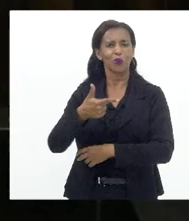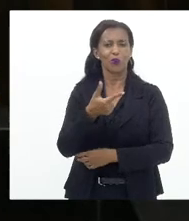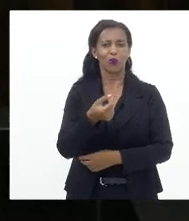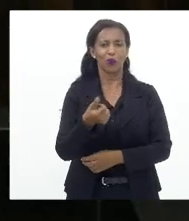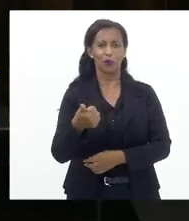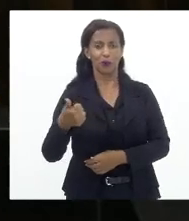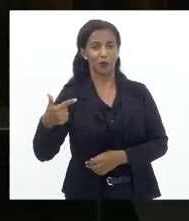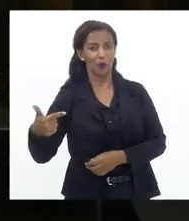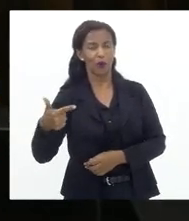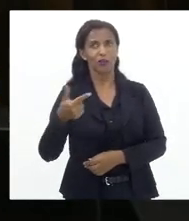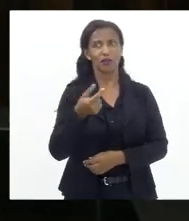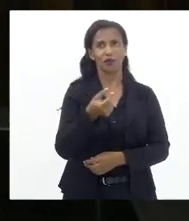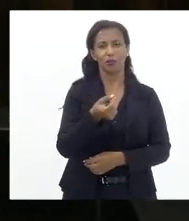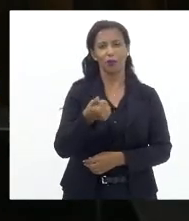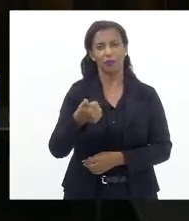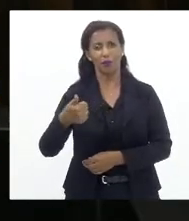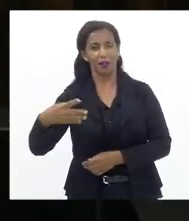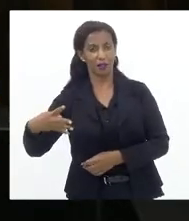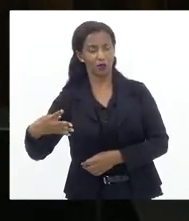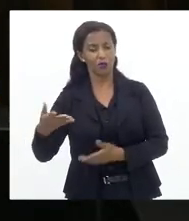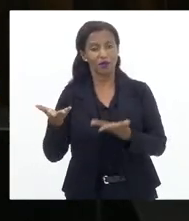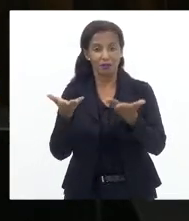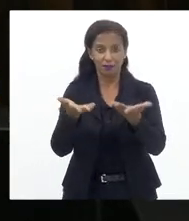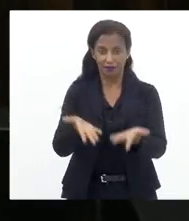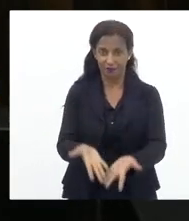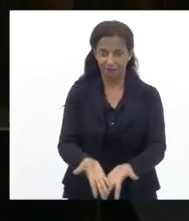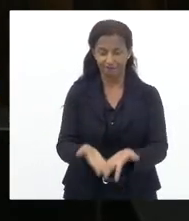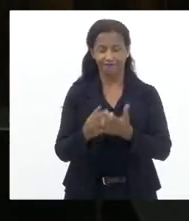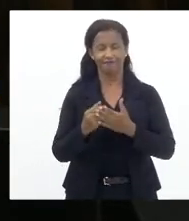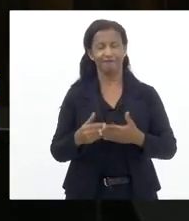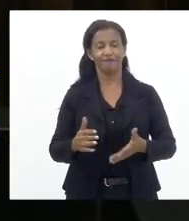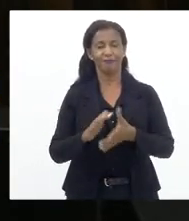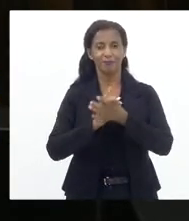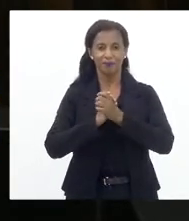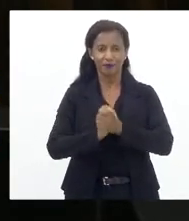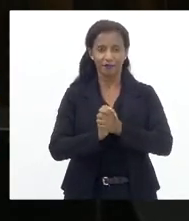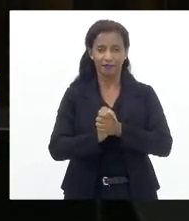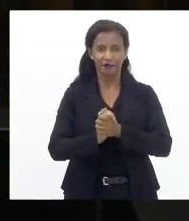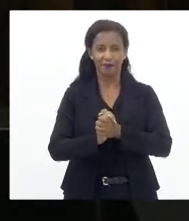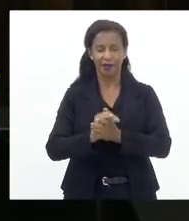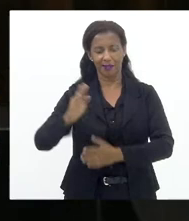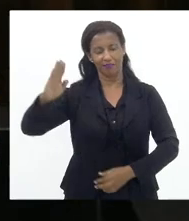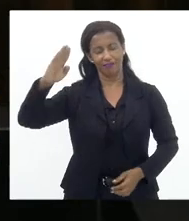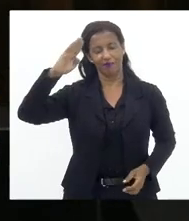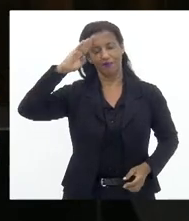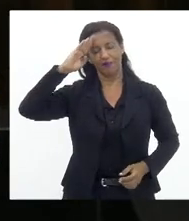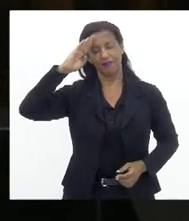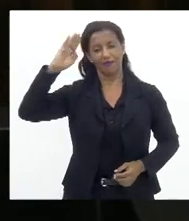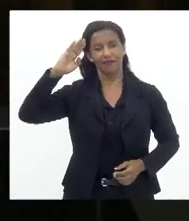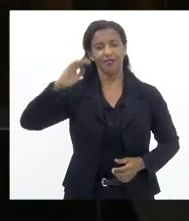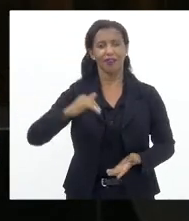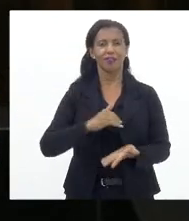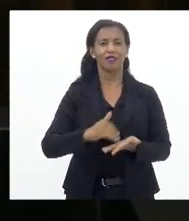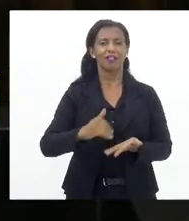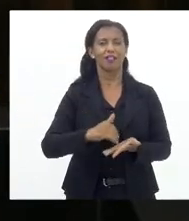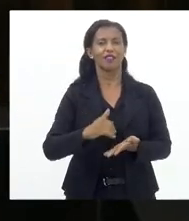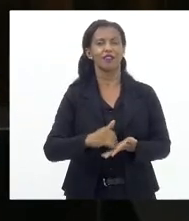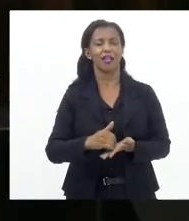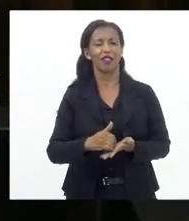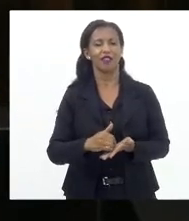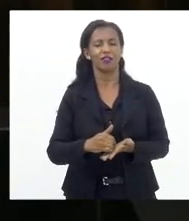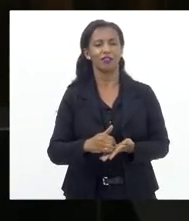2012/2014 e que fica aqui o meu comprimento a minha continência ao secretário de estado